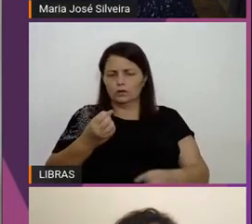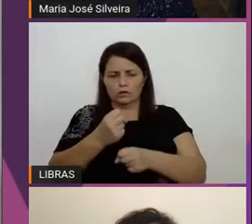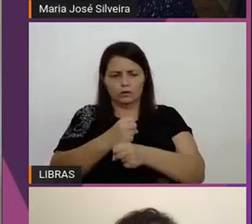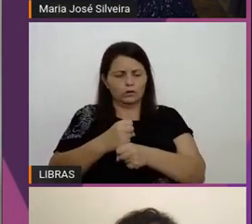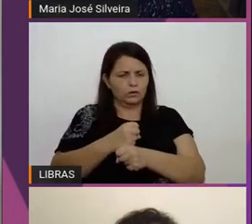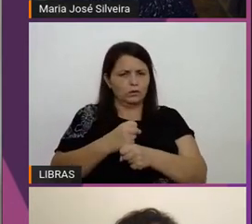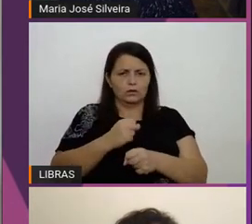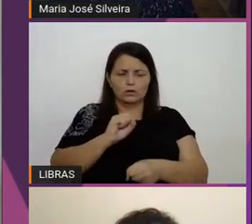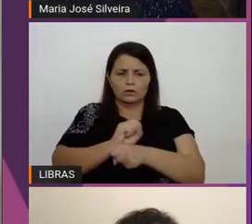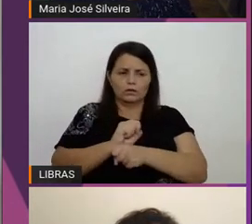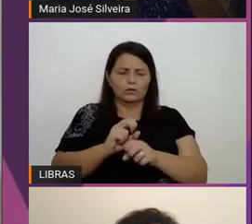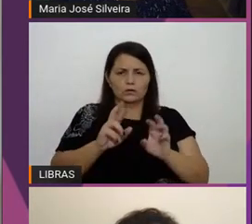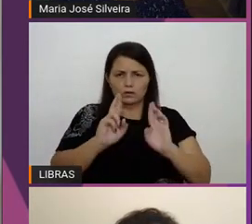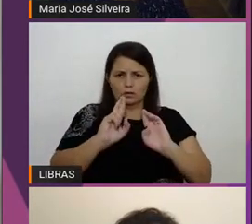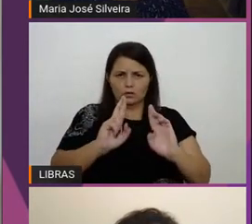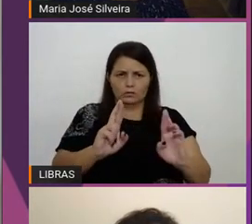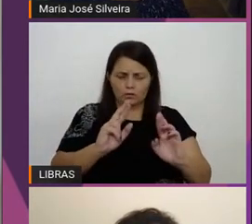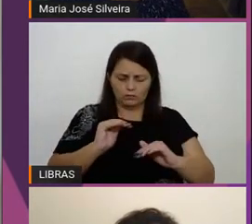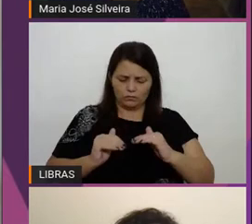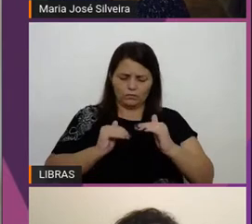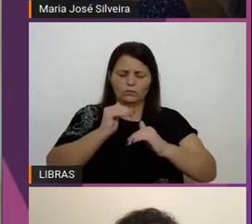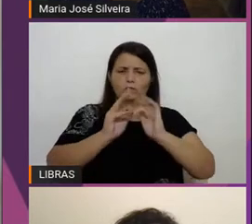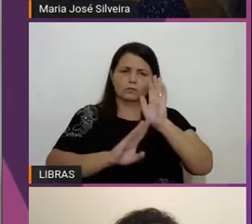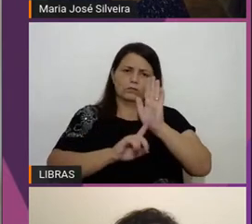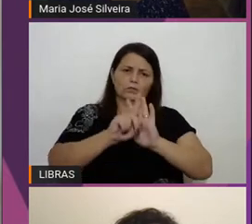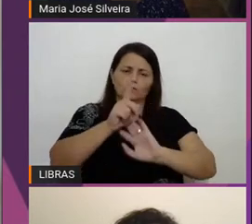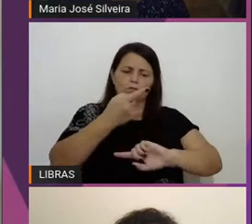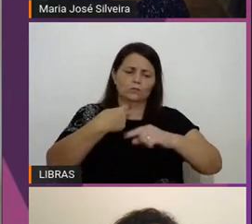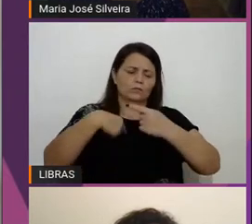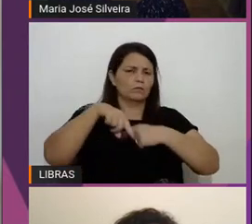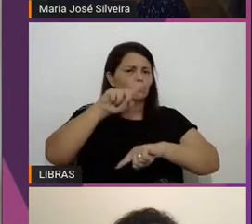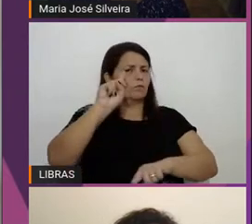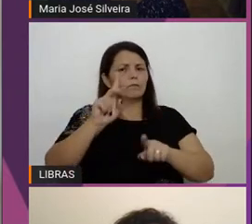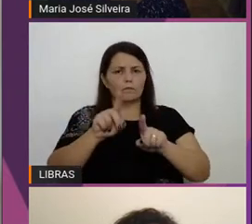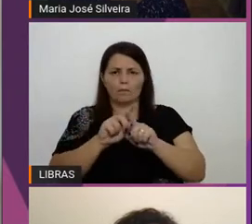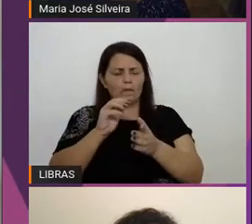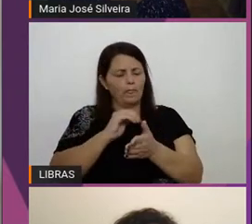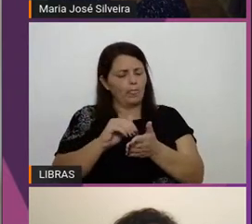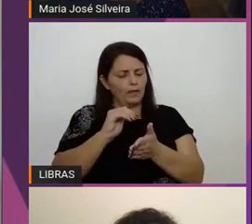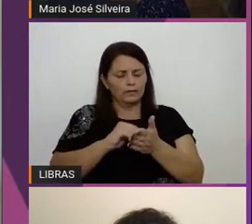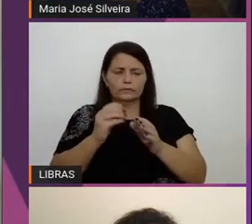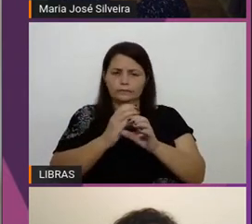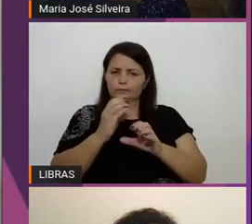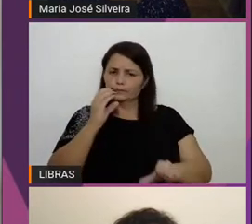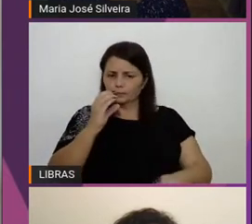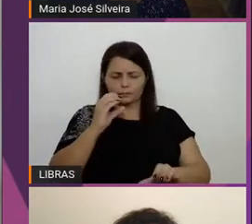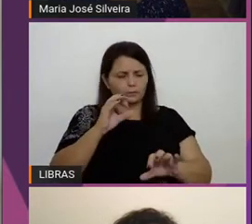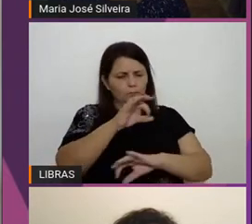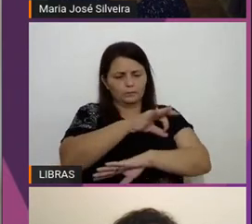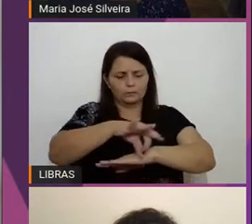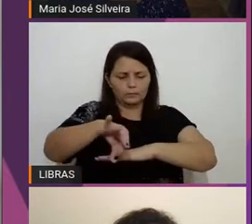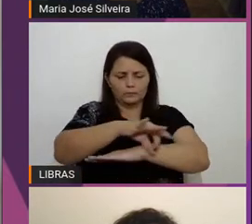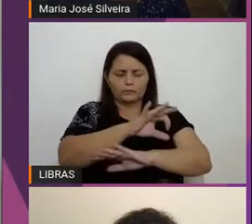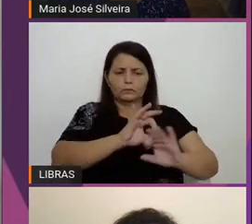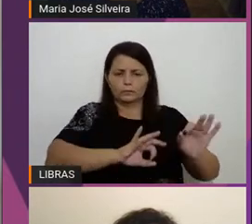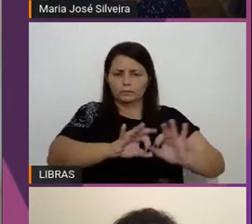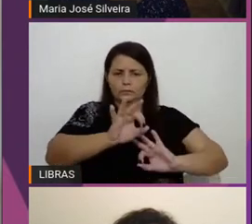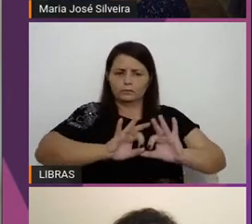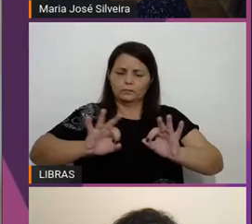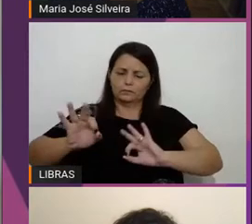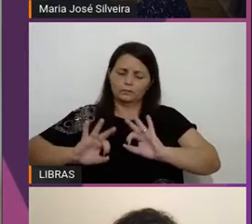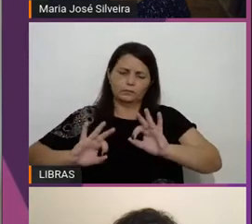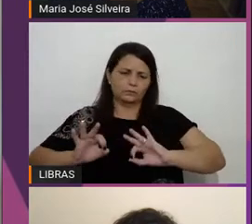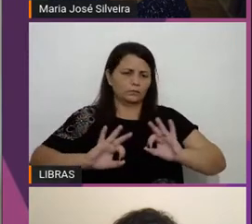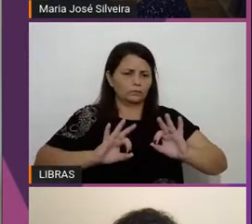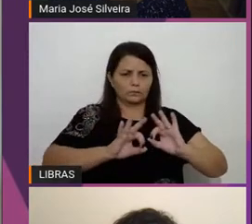tempo de esperança e construção Júlia é sócia do escritório de arquitetura que será planejado que